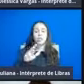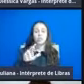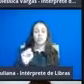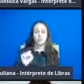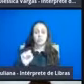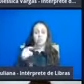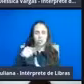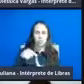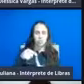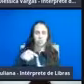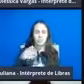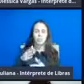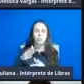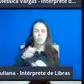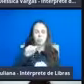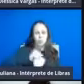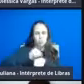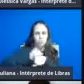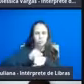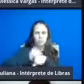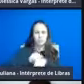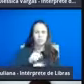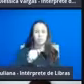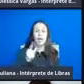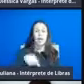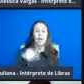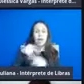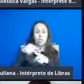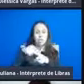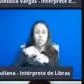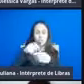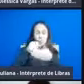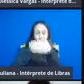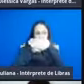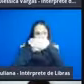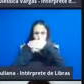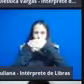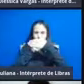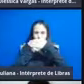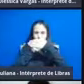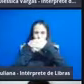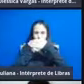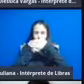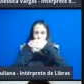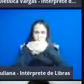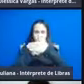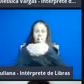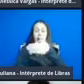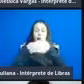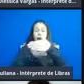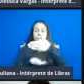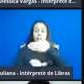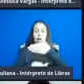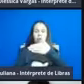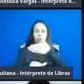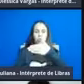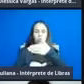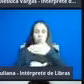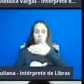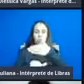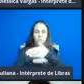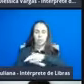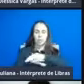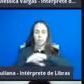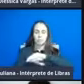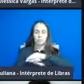esse par de asas, então, funciona como um escudo e abaixo, né, dessa asa em formato de escudo, nós